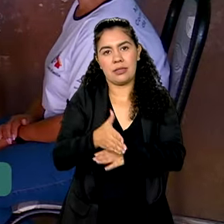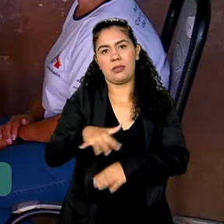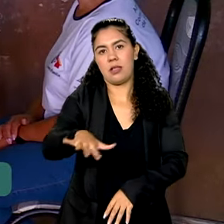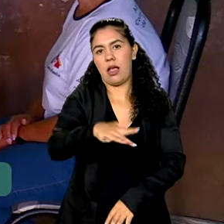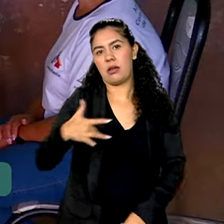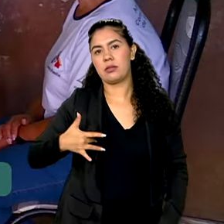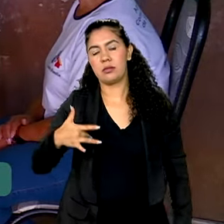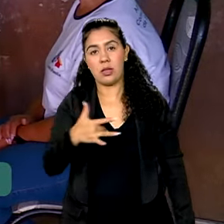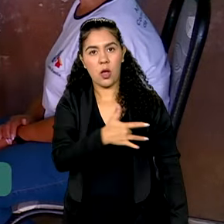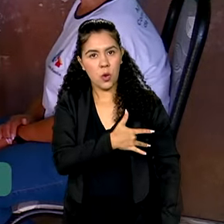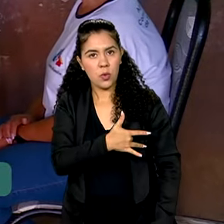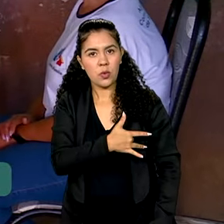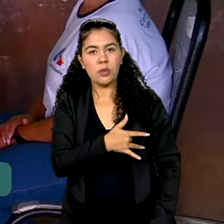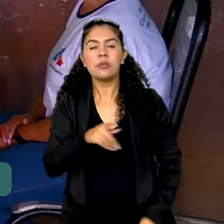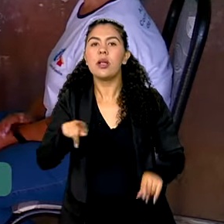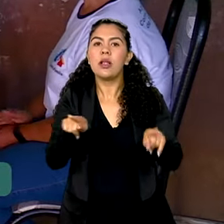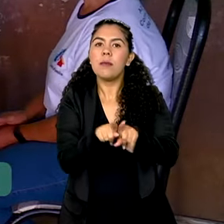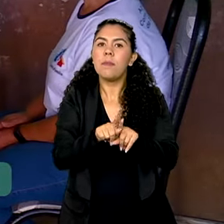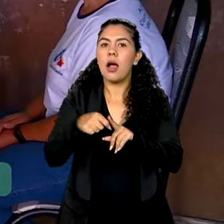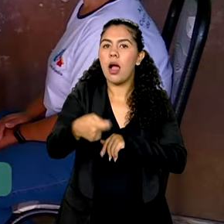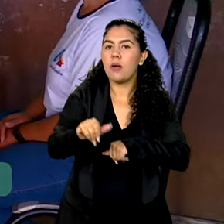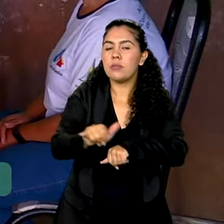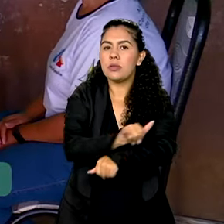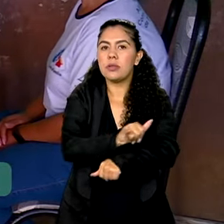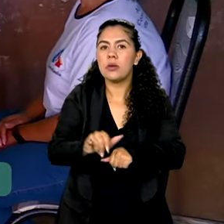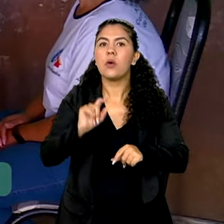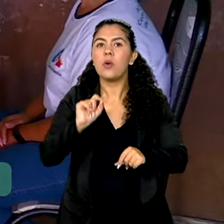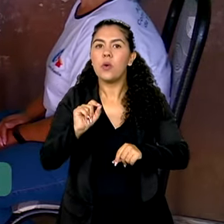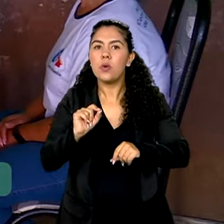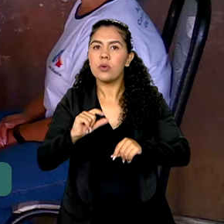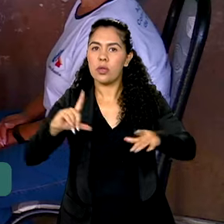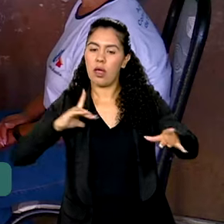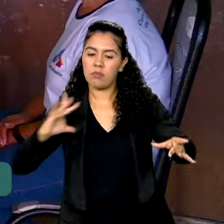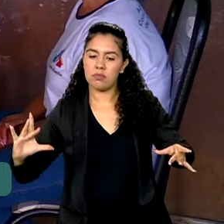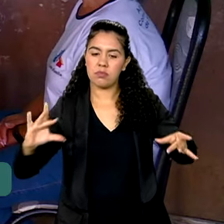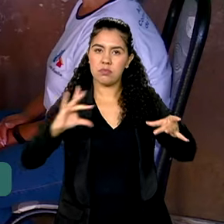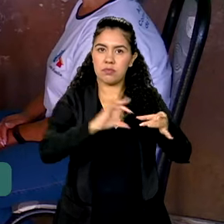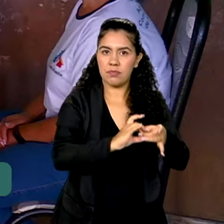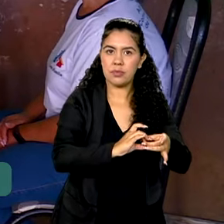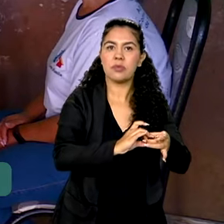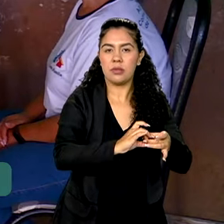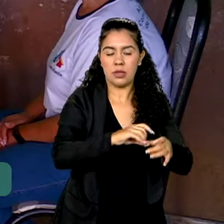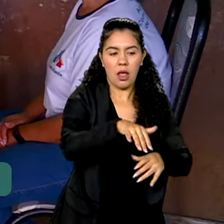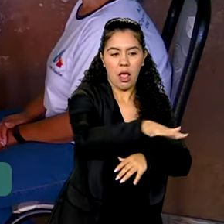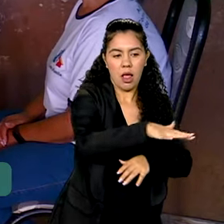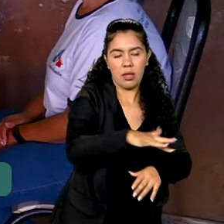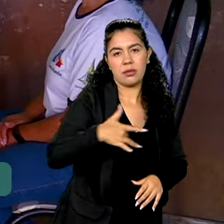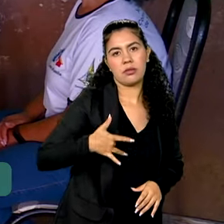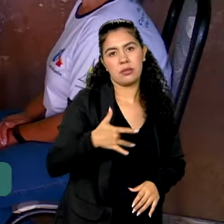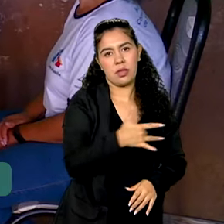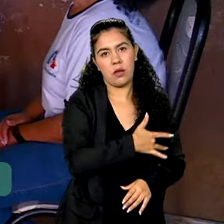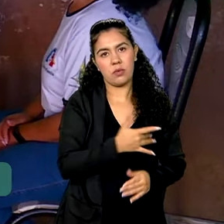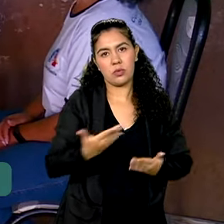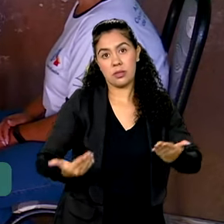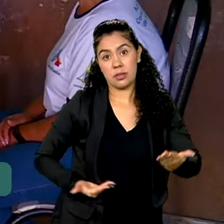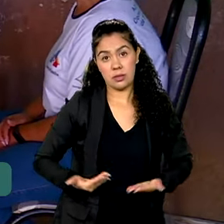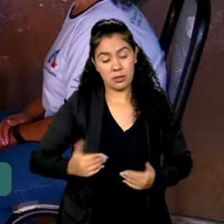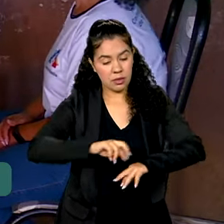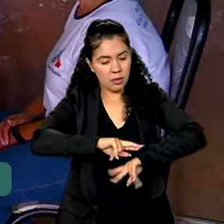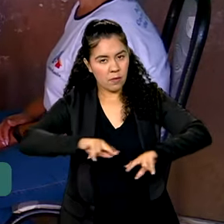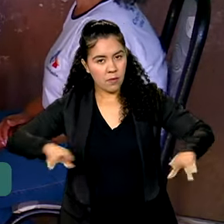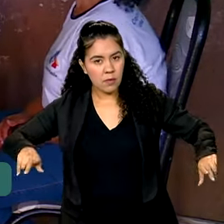atuam como uma ponte entre as comunidades e os serviços de saúde, facilitando o acesso aos